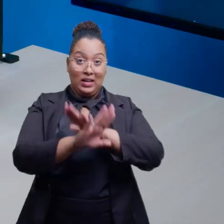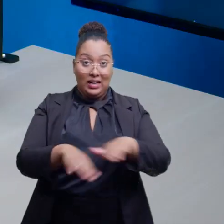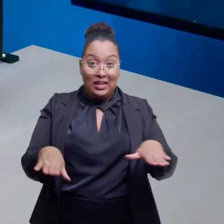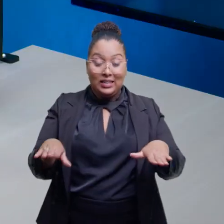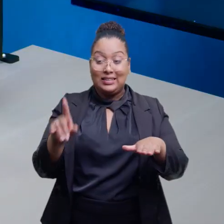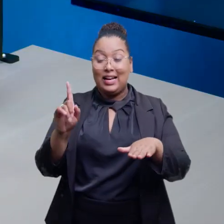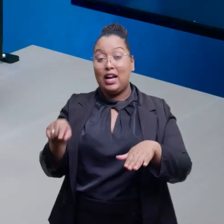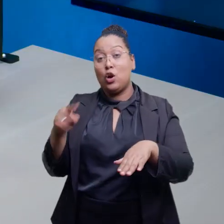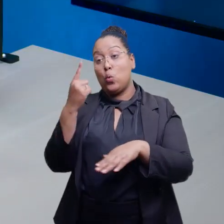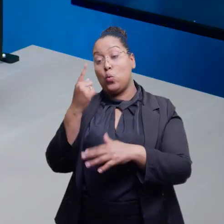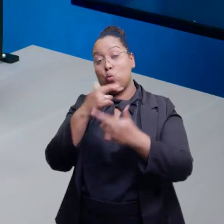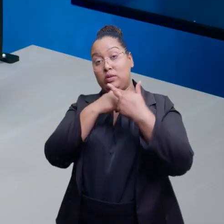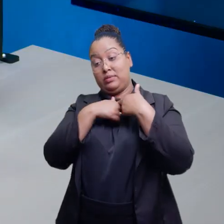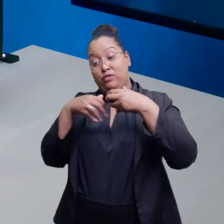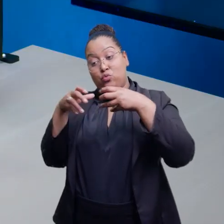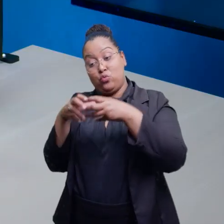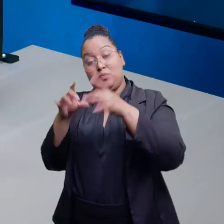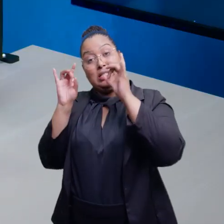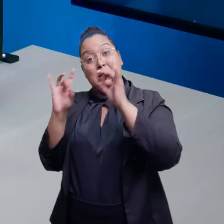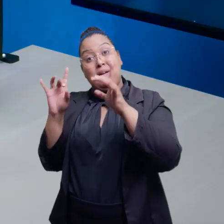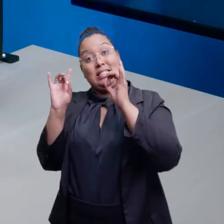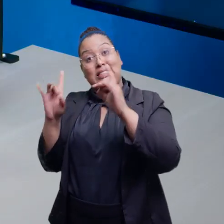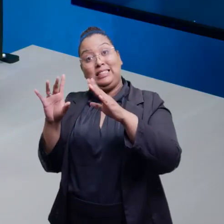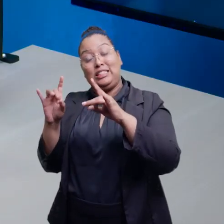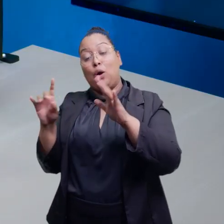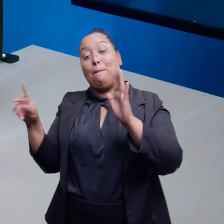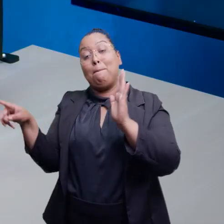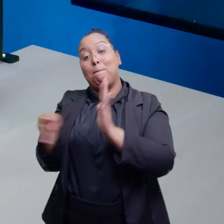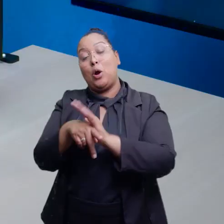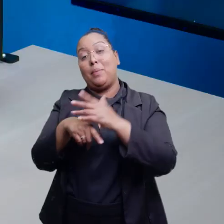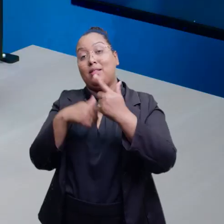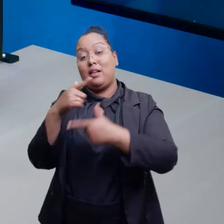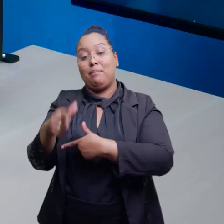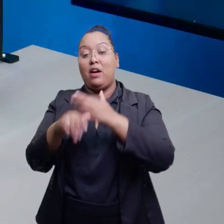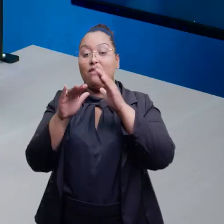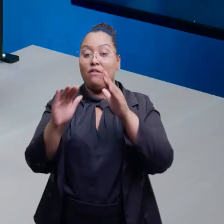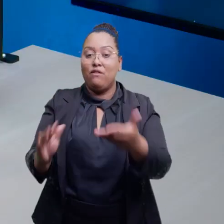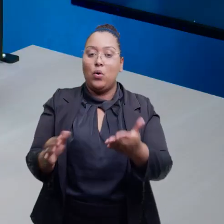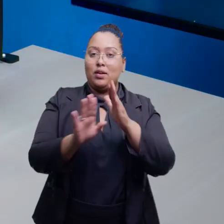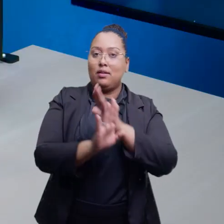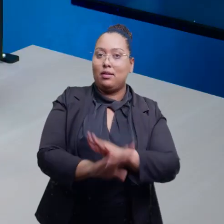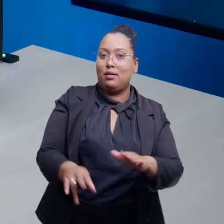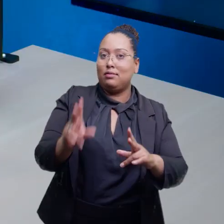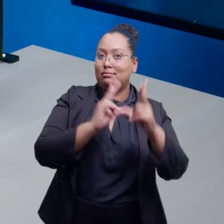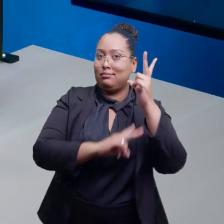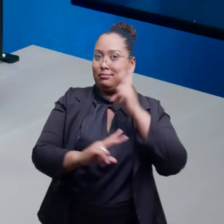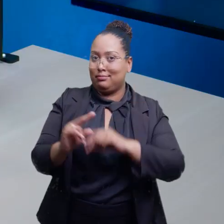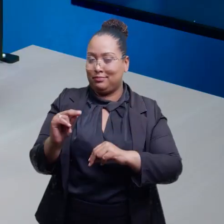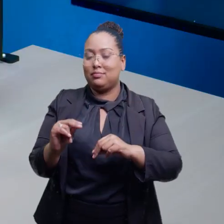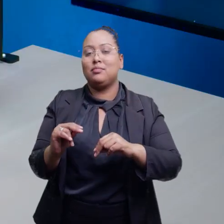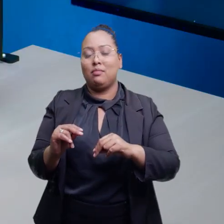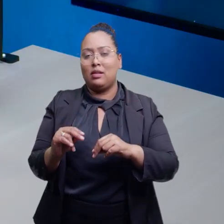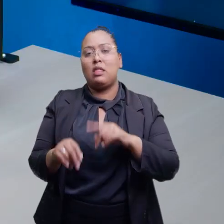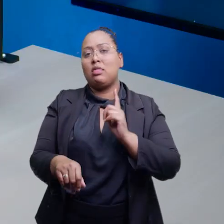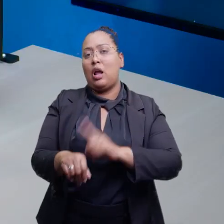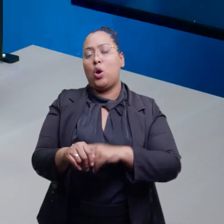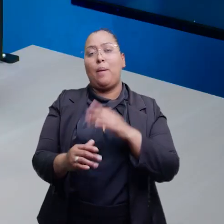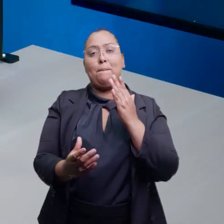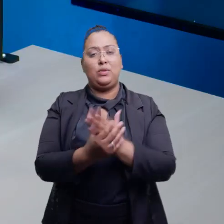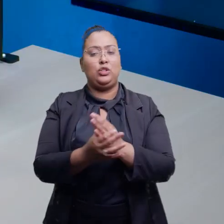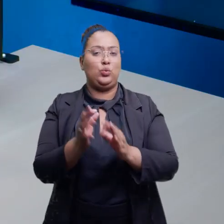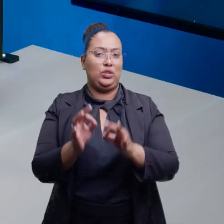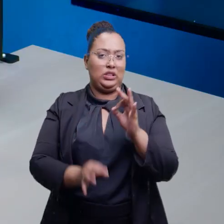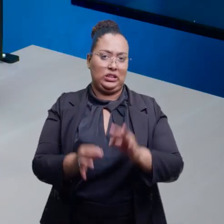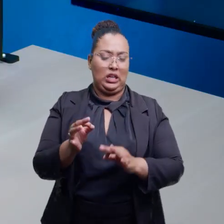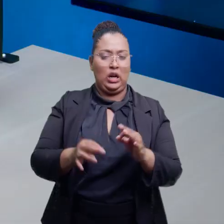lotação especializada para atuar, dando voz àquela criança, àquele adolescente dentro de um processo judicial